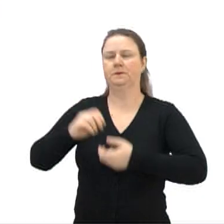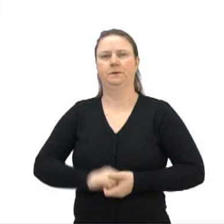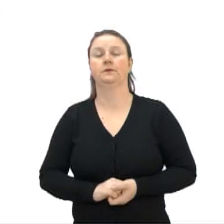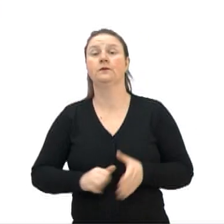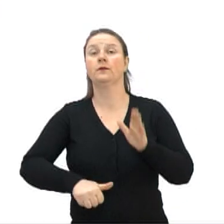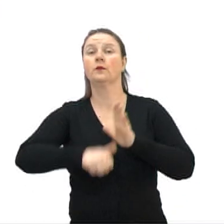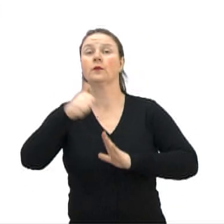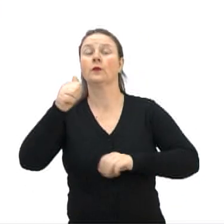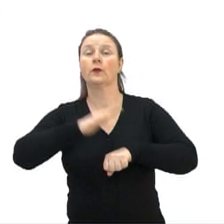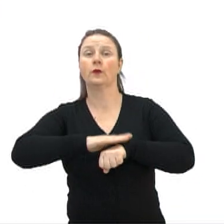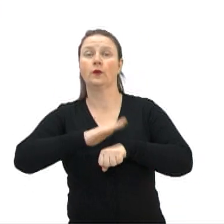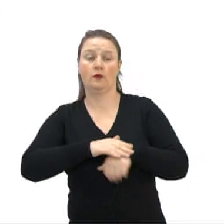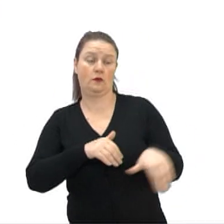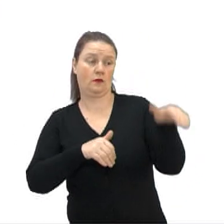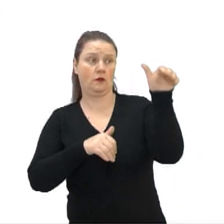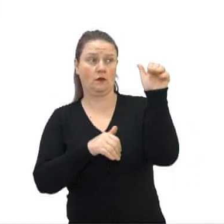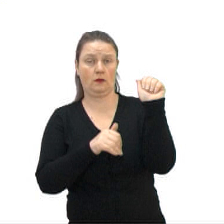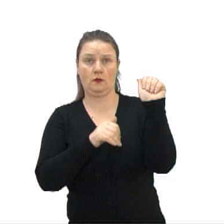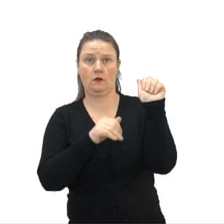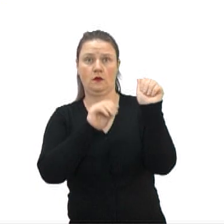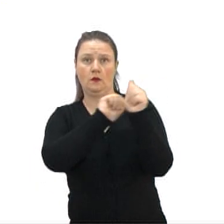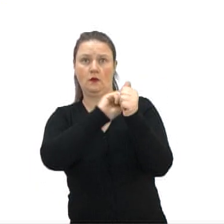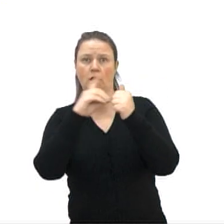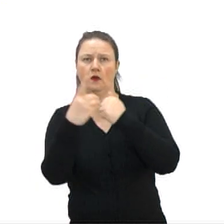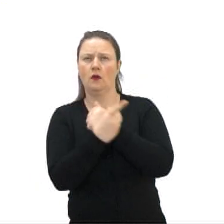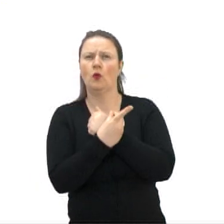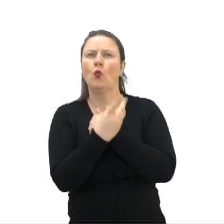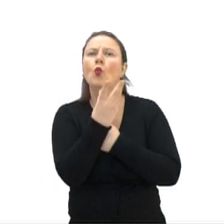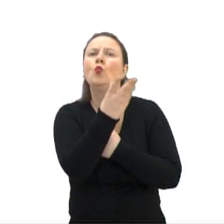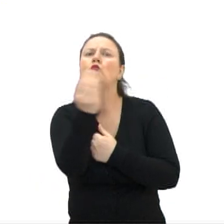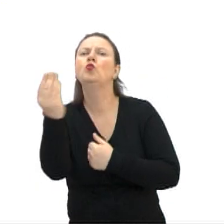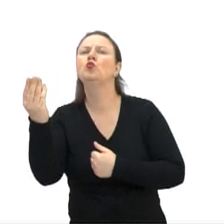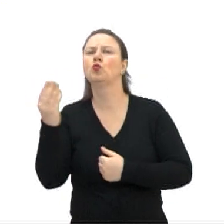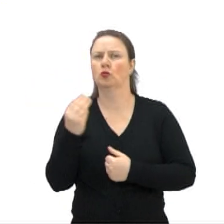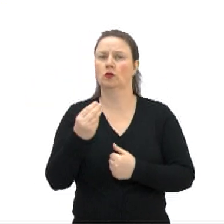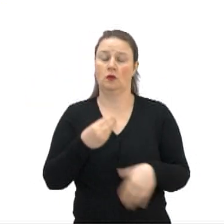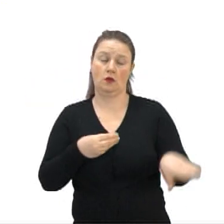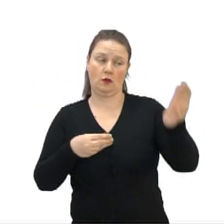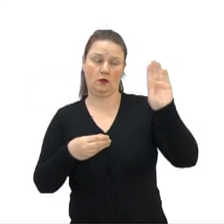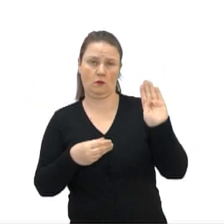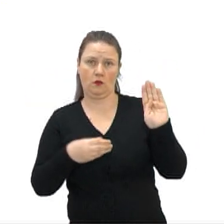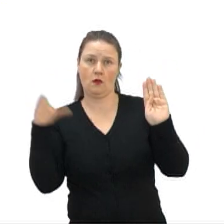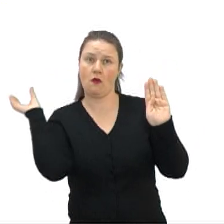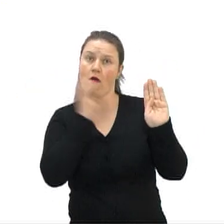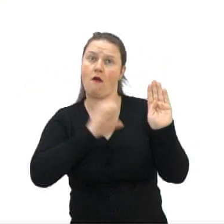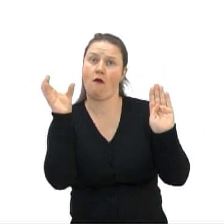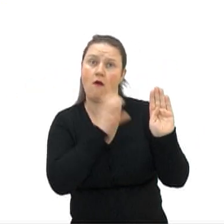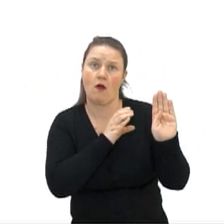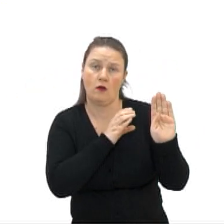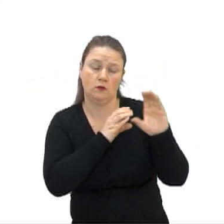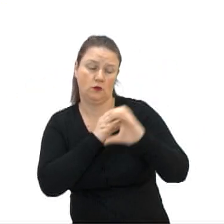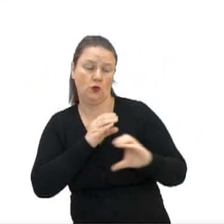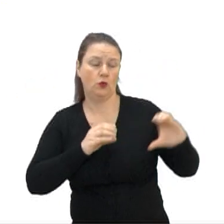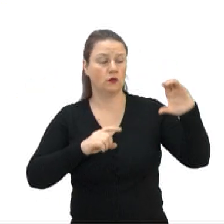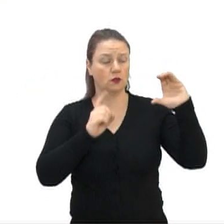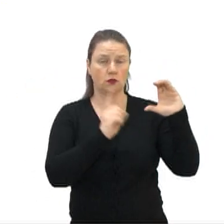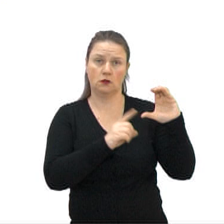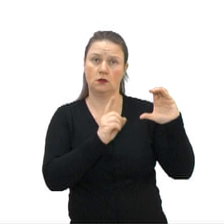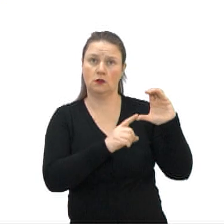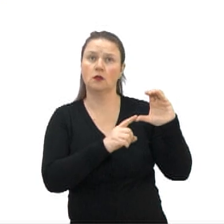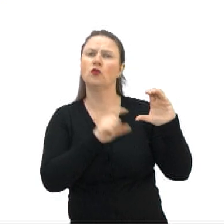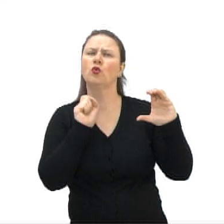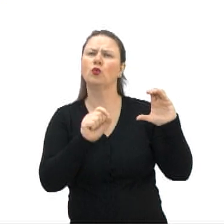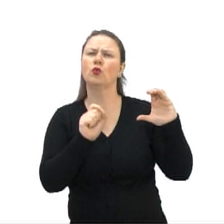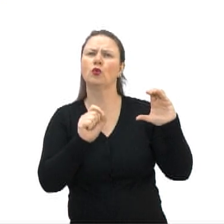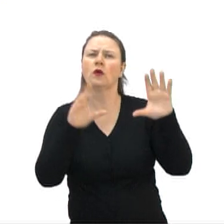Primeira coisa, na letra A, o advérbio é muito. Na letra B, o advérbio rapidamente. Na letra C, o